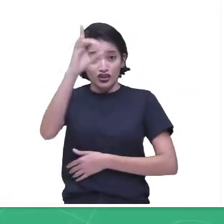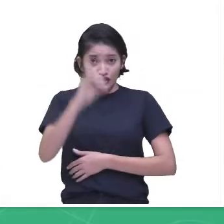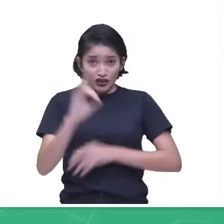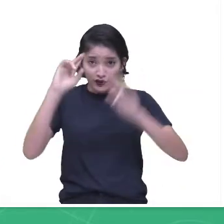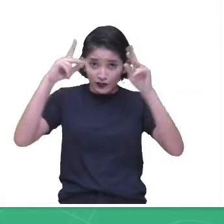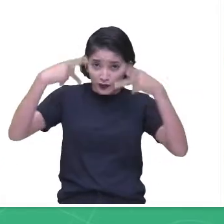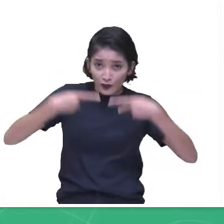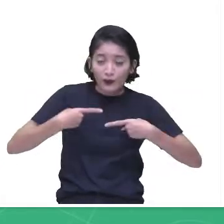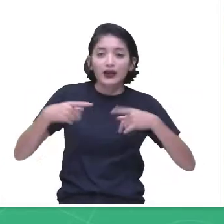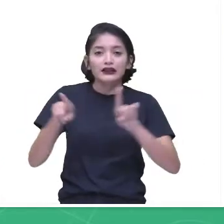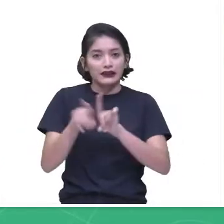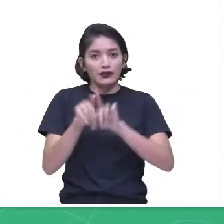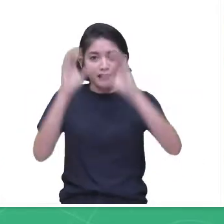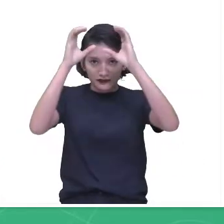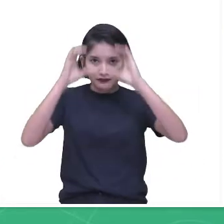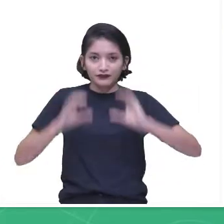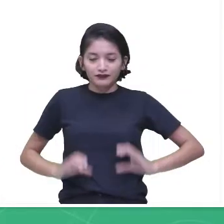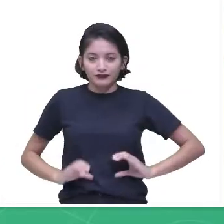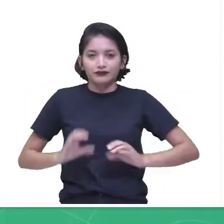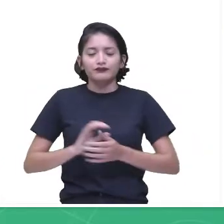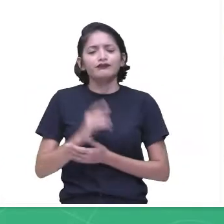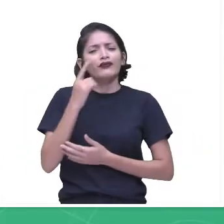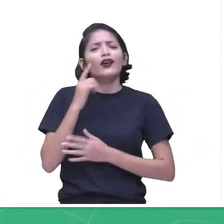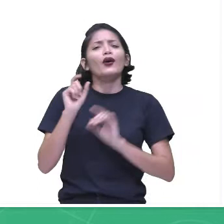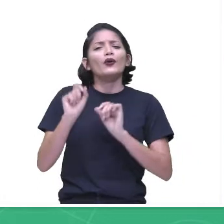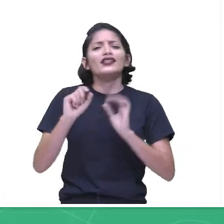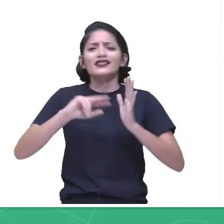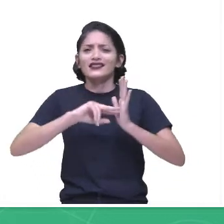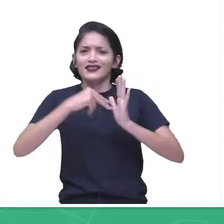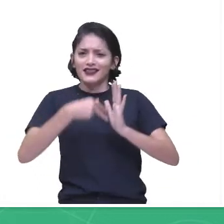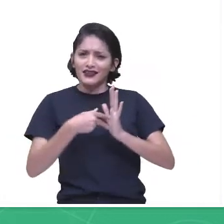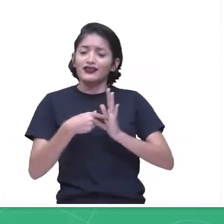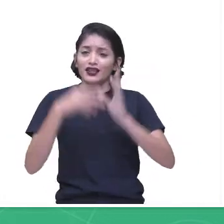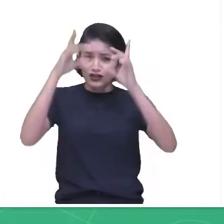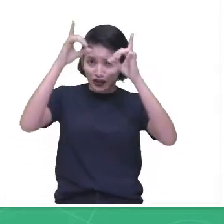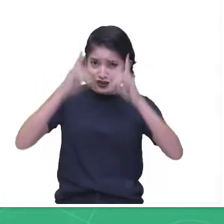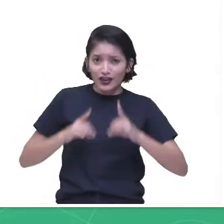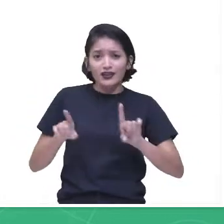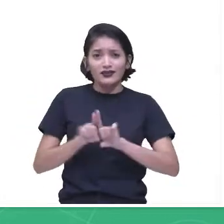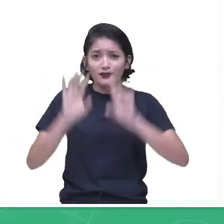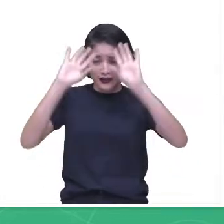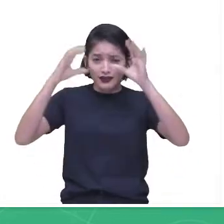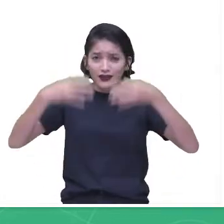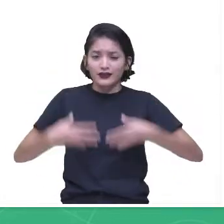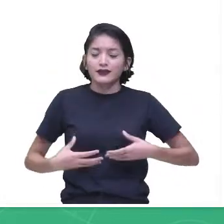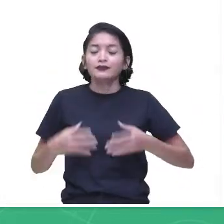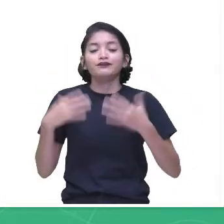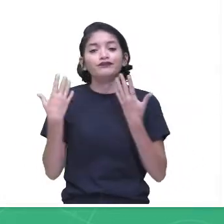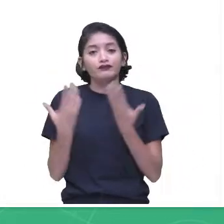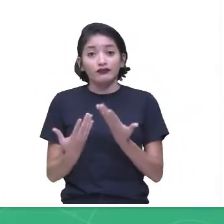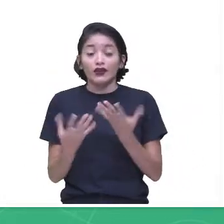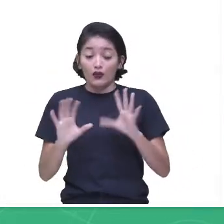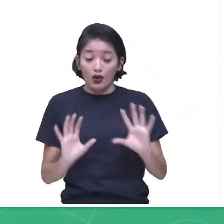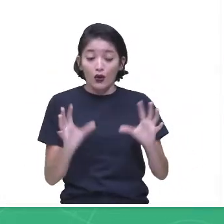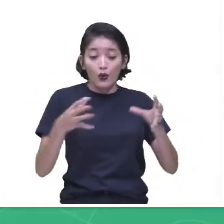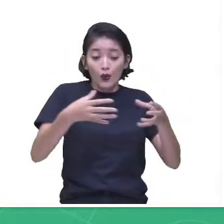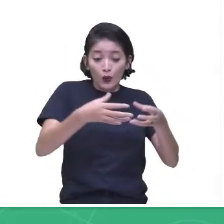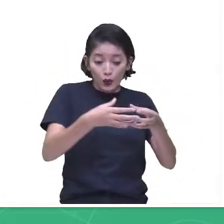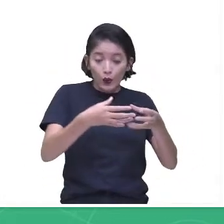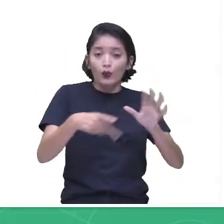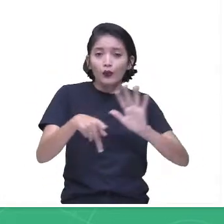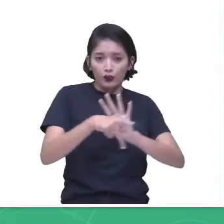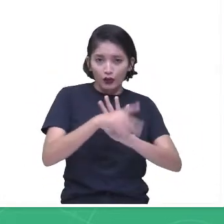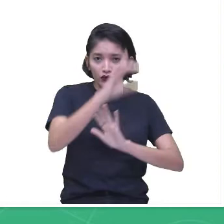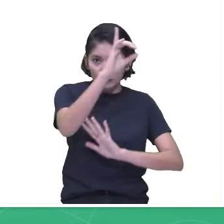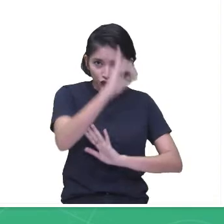Cidadania. Vamos lá, então, saber o que são os direitos humanos. Direitos humanos são uma categoria de direitos